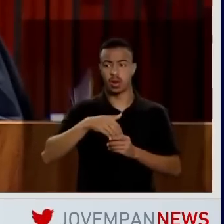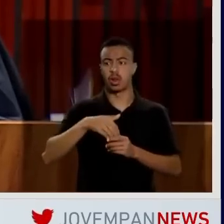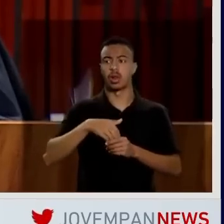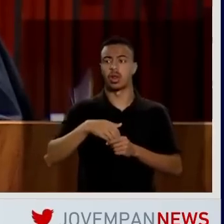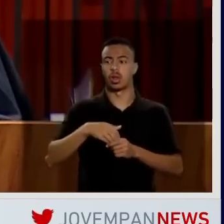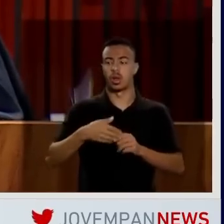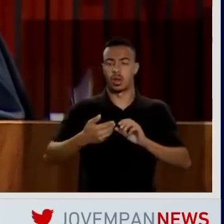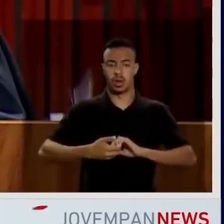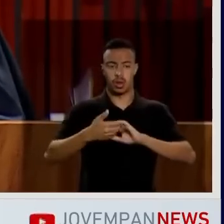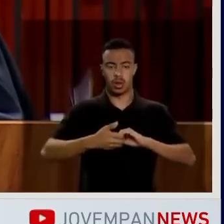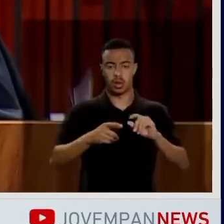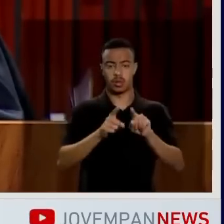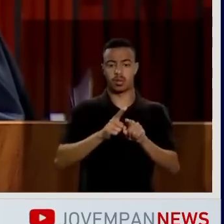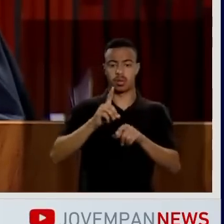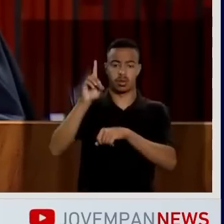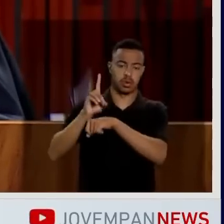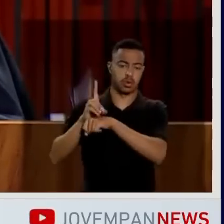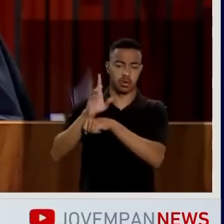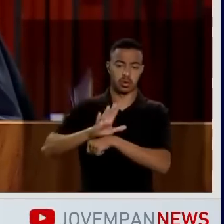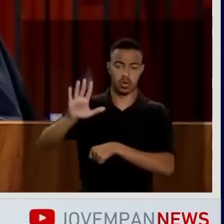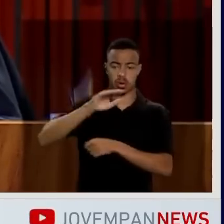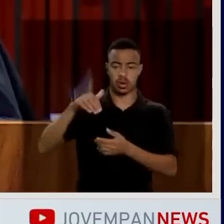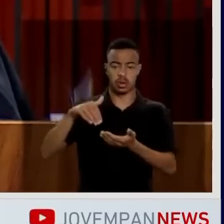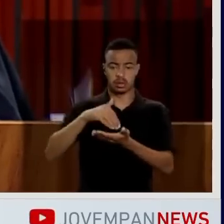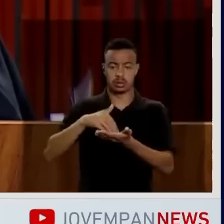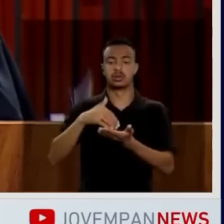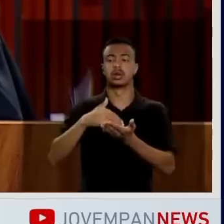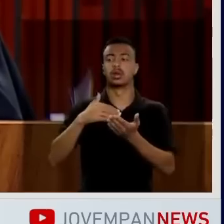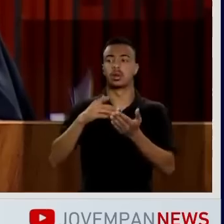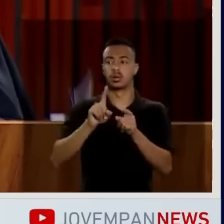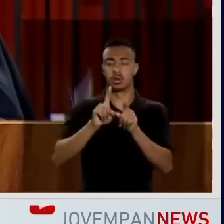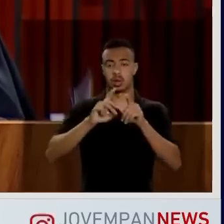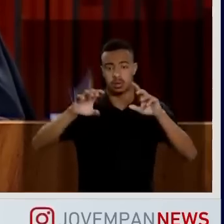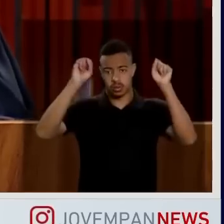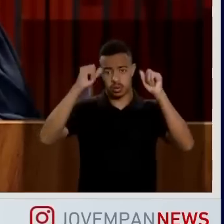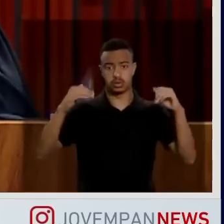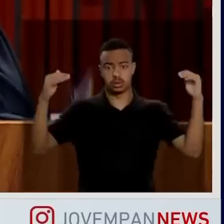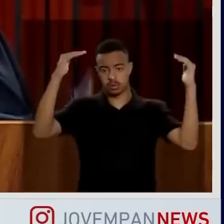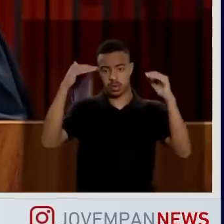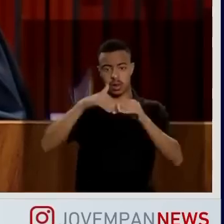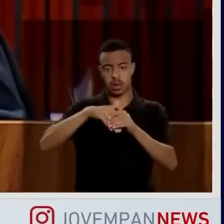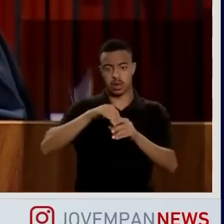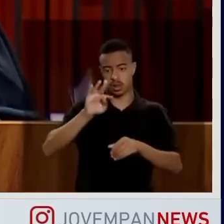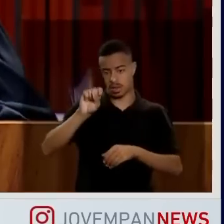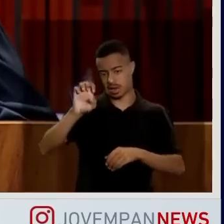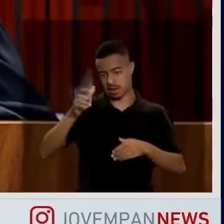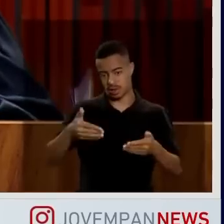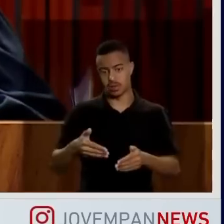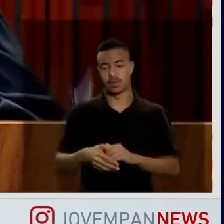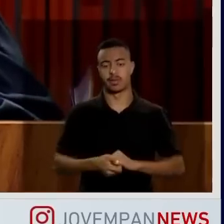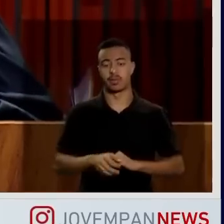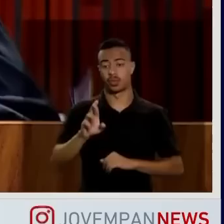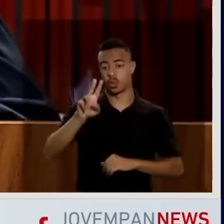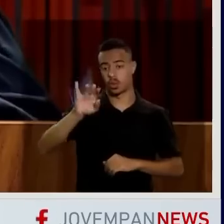da pirâmide. É assim. Então, se modifique a Constituição... Aí é perder o mané. Não, mas Renato... Aí mas vai perder o mané. Renato, desculpe,